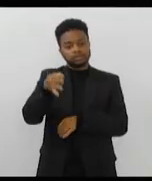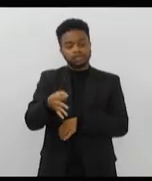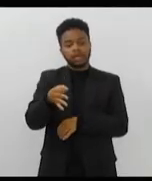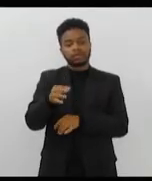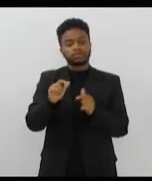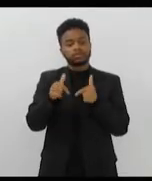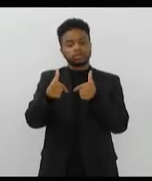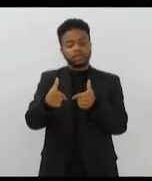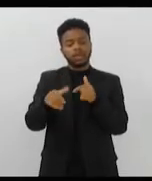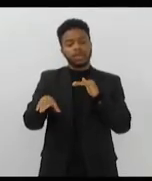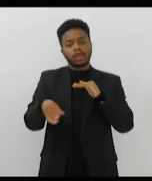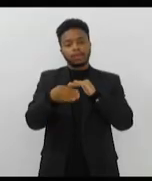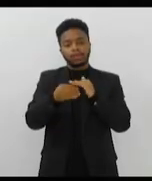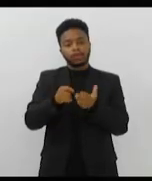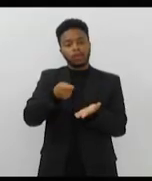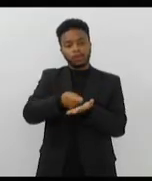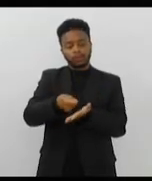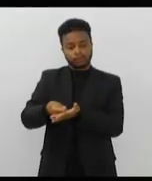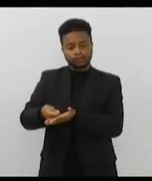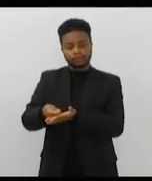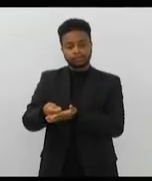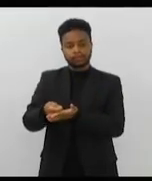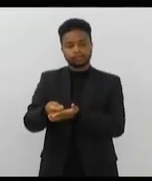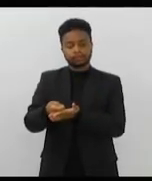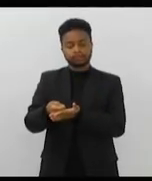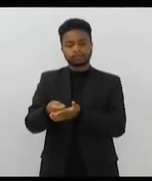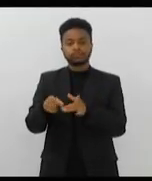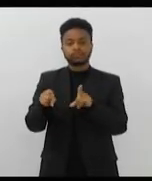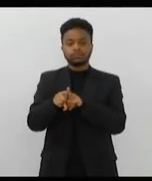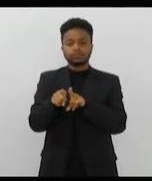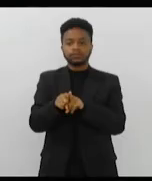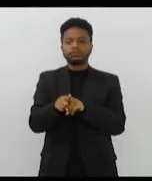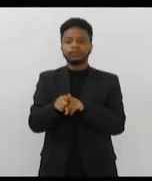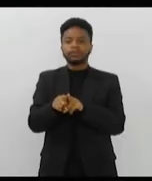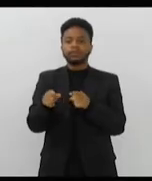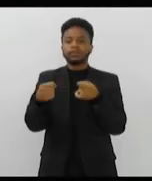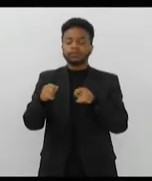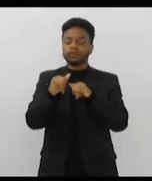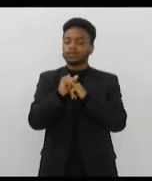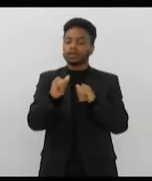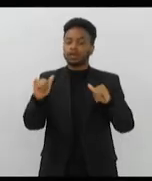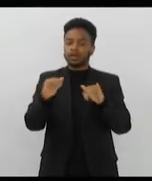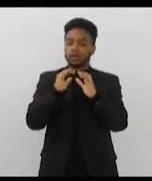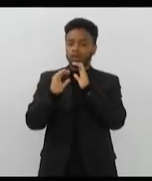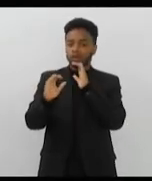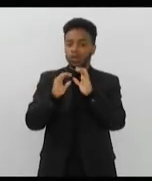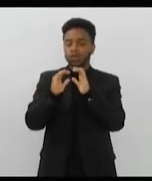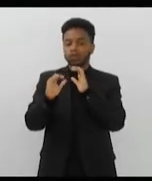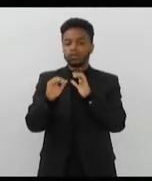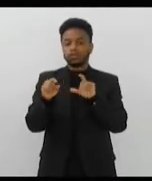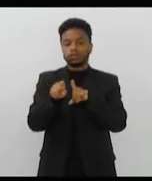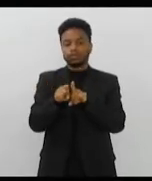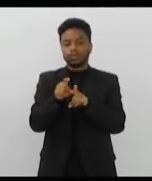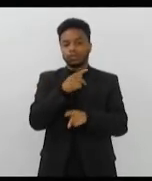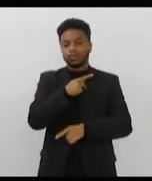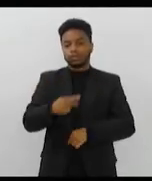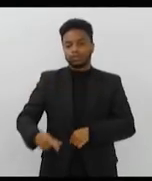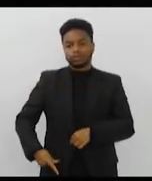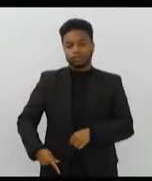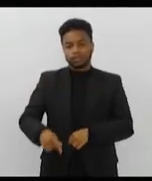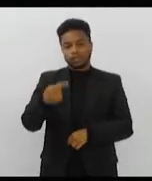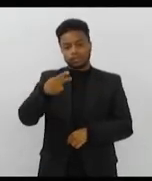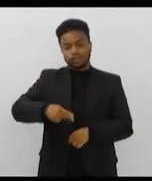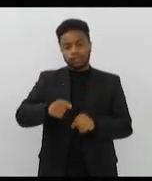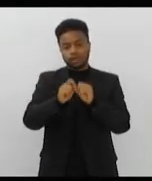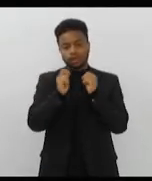emendas individuais impositivas, providenciará a comunicação à presidência da